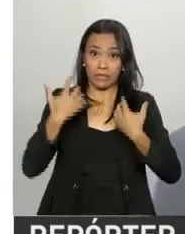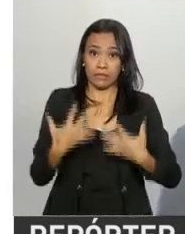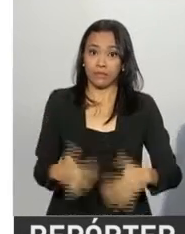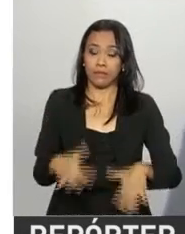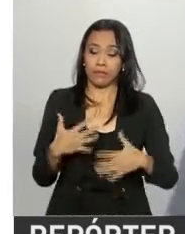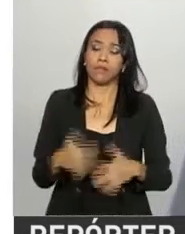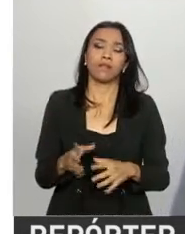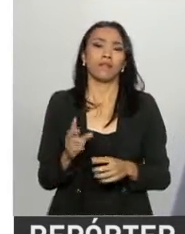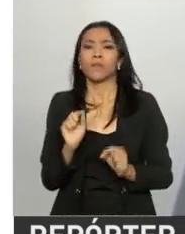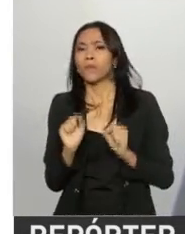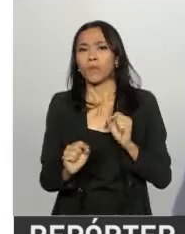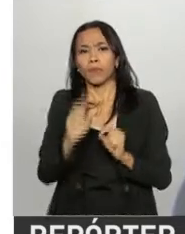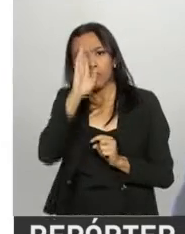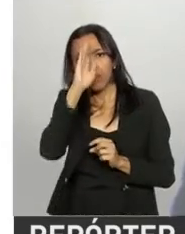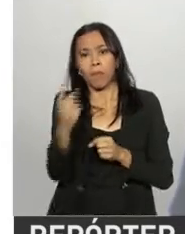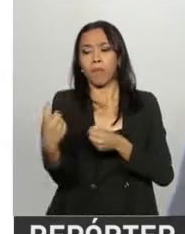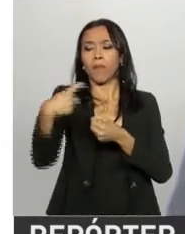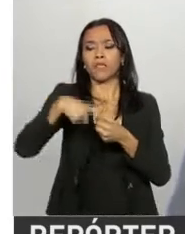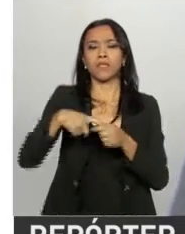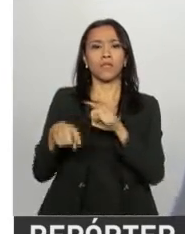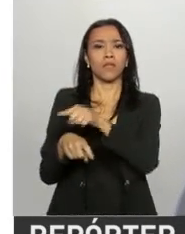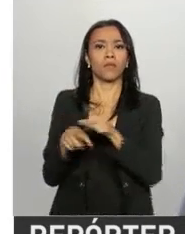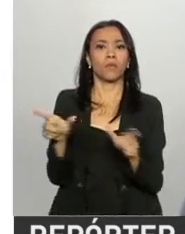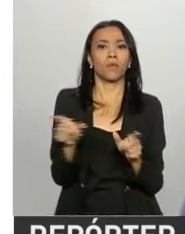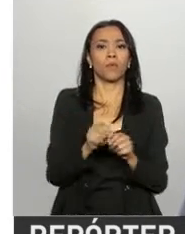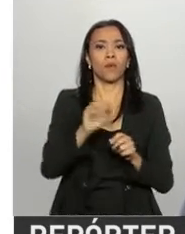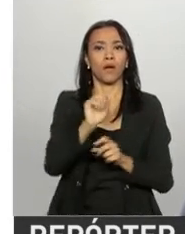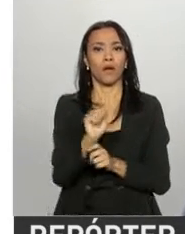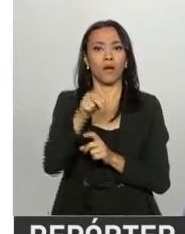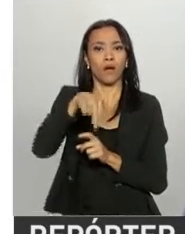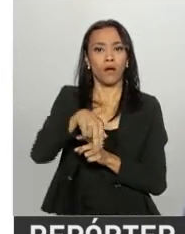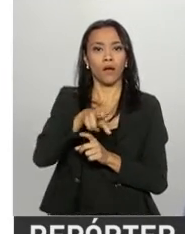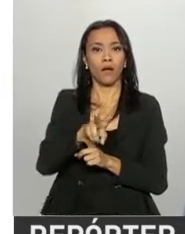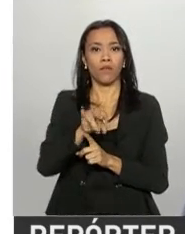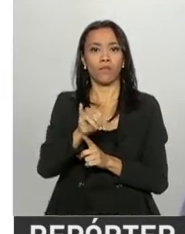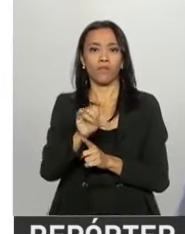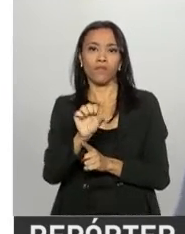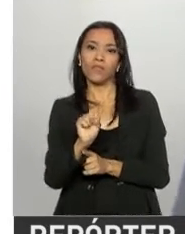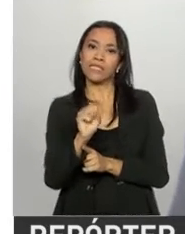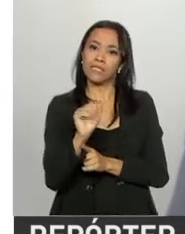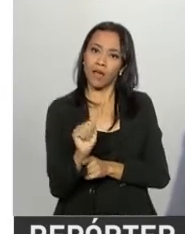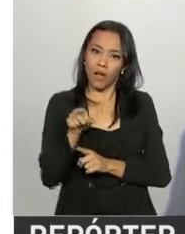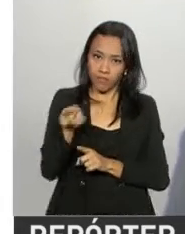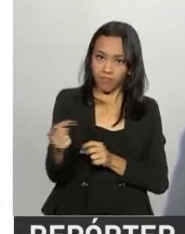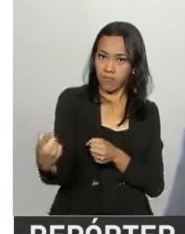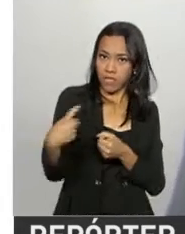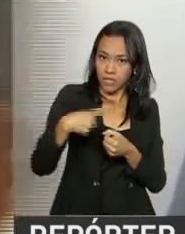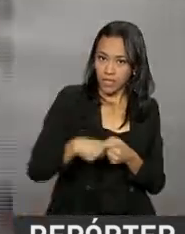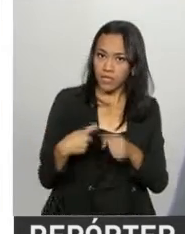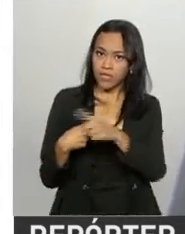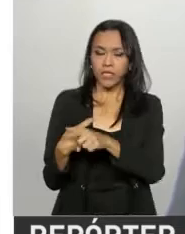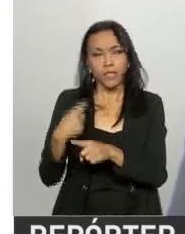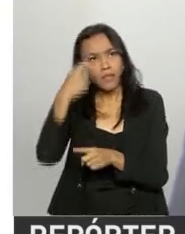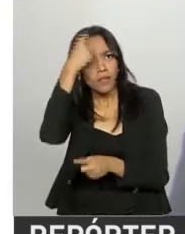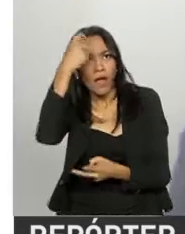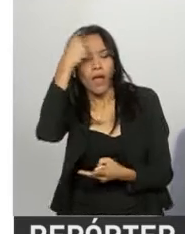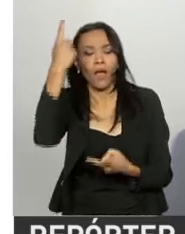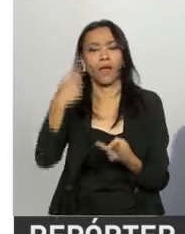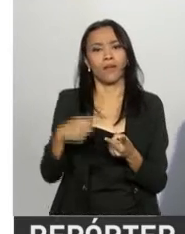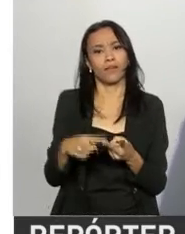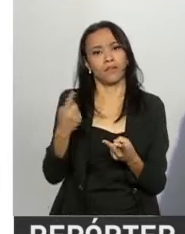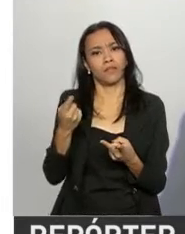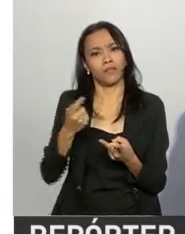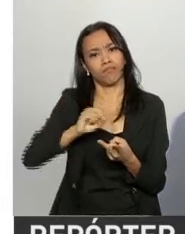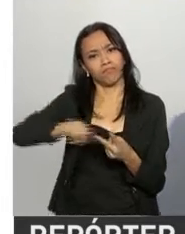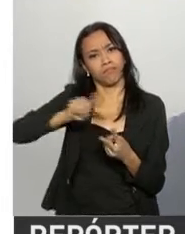uma parceria com a Anvisa, com dois objetivos, um de ajudar a acelerar uma fábrica de ideias, um laboratório de inovação